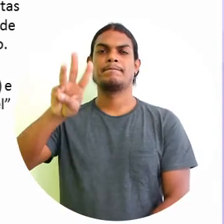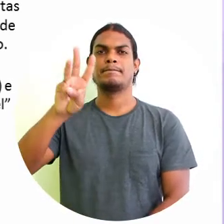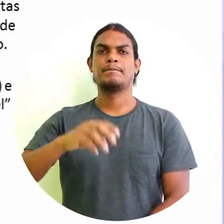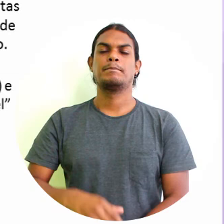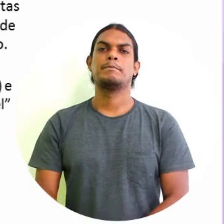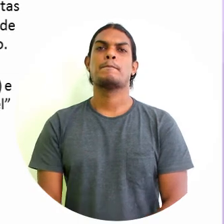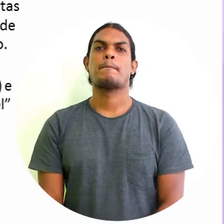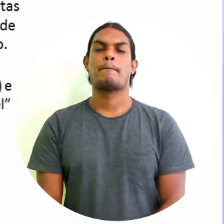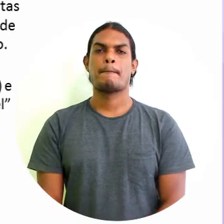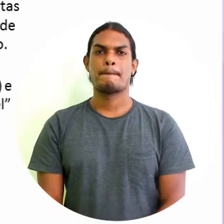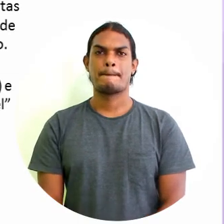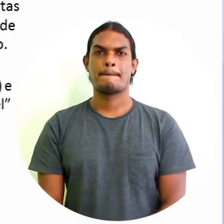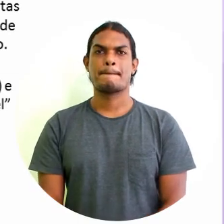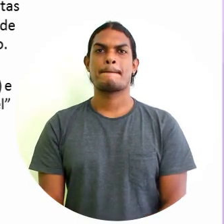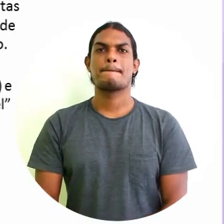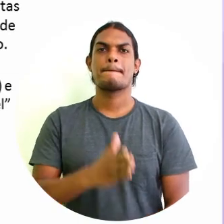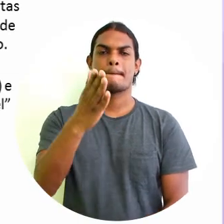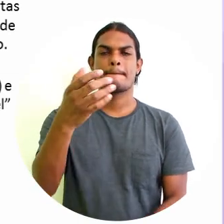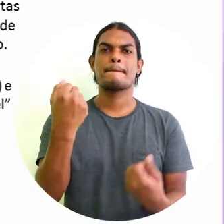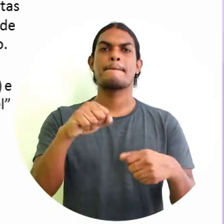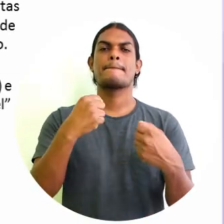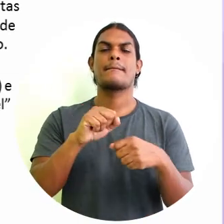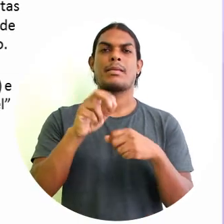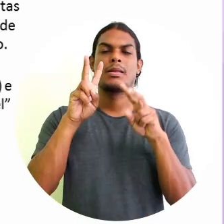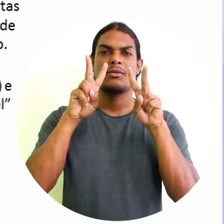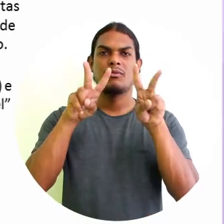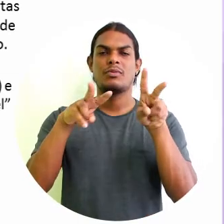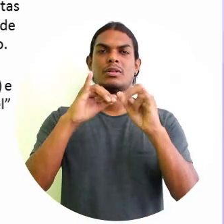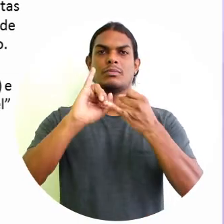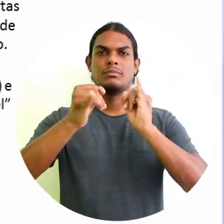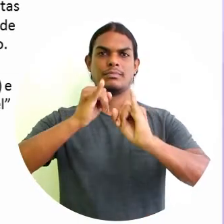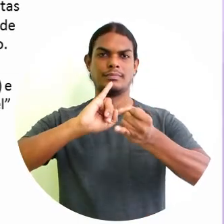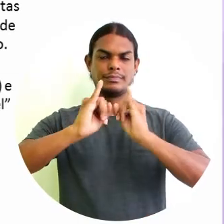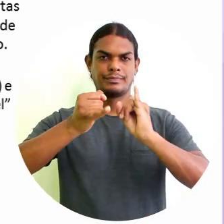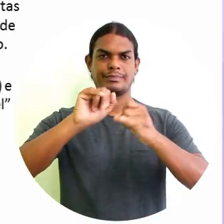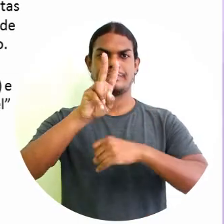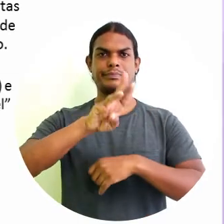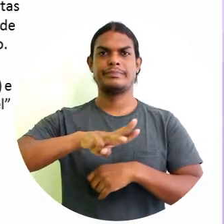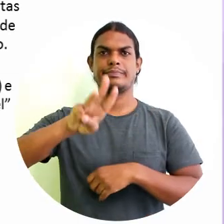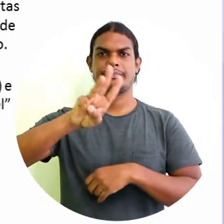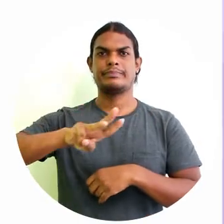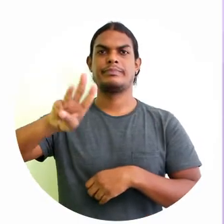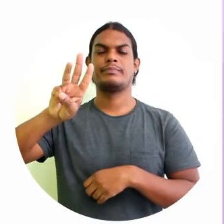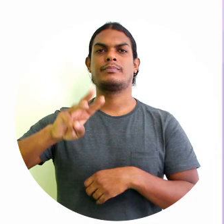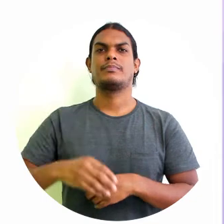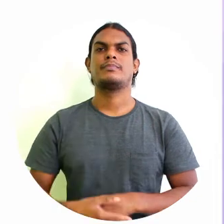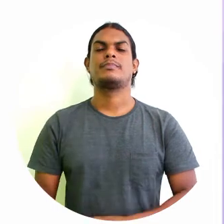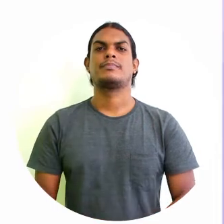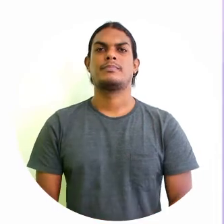mas repetindo, vocês podem acessar a página do artista, que é mantida até hoje.